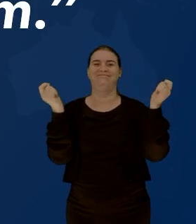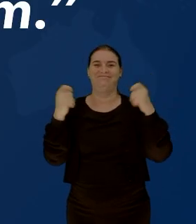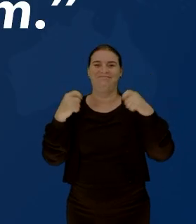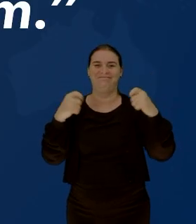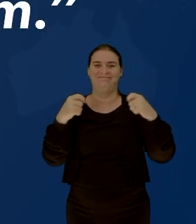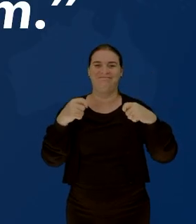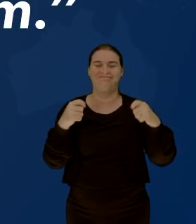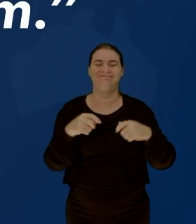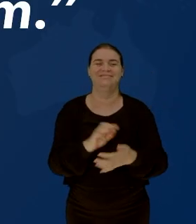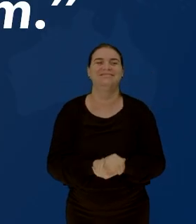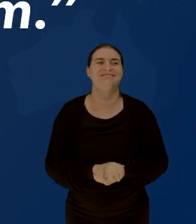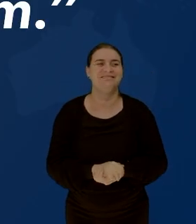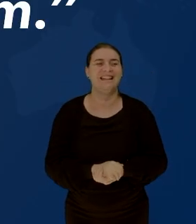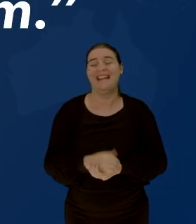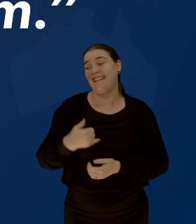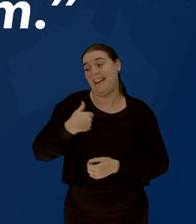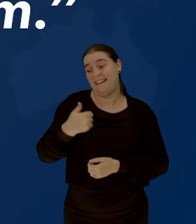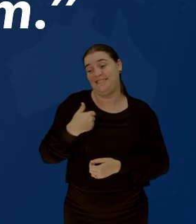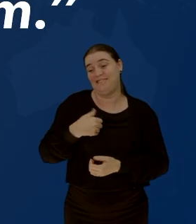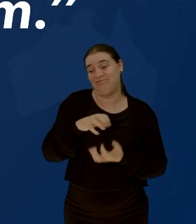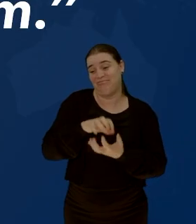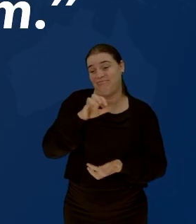Idade.